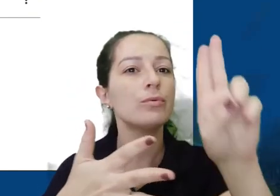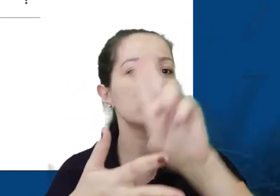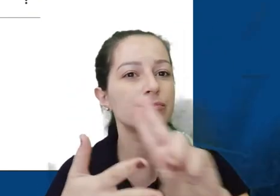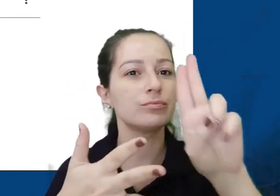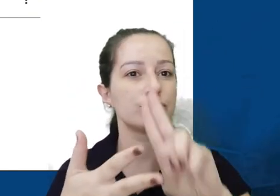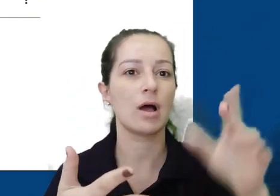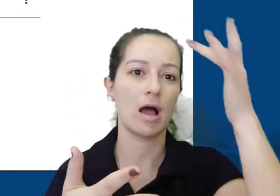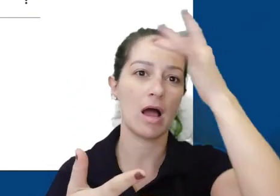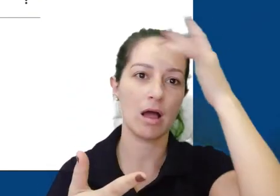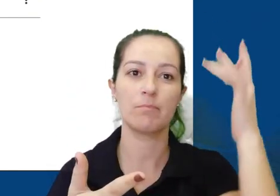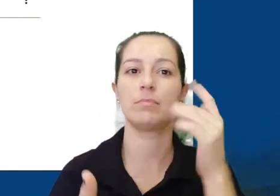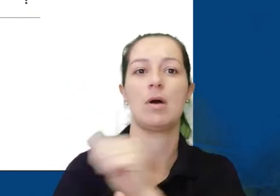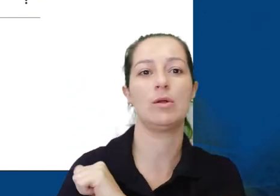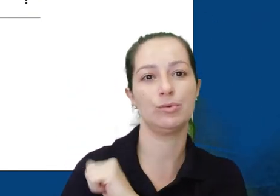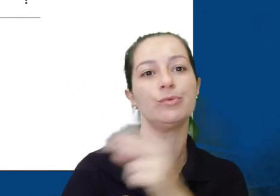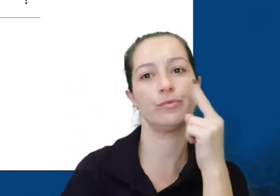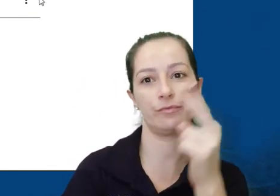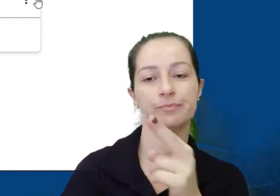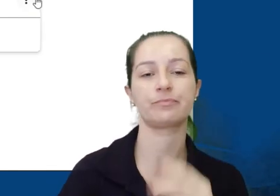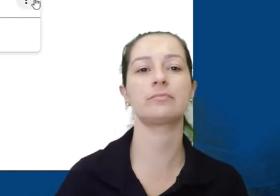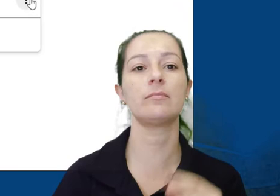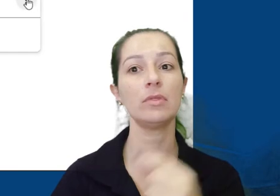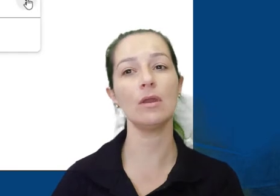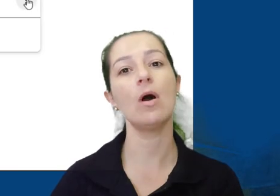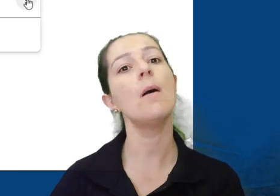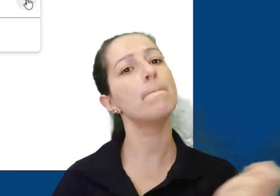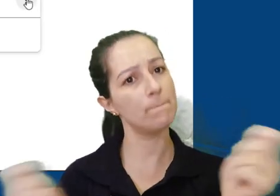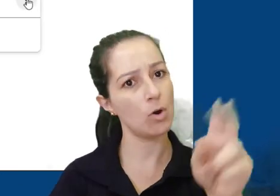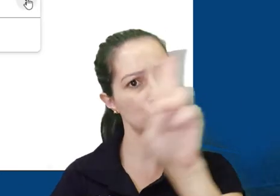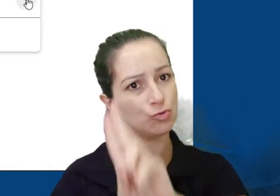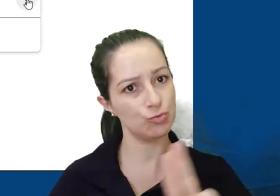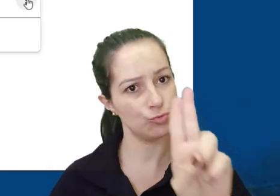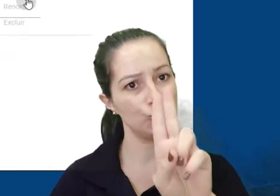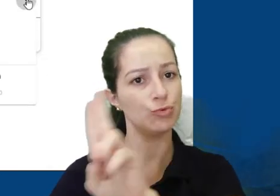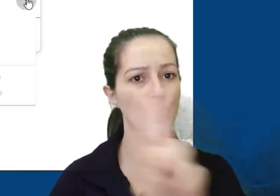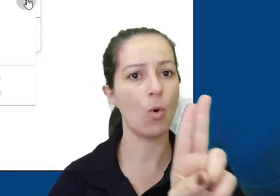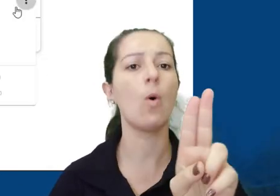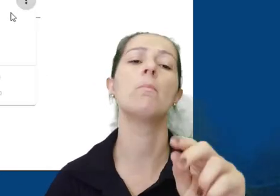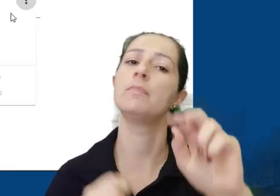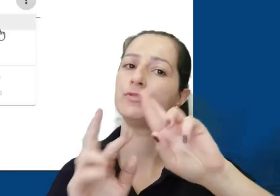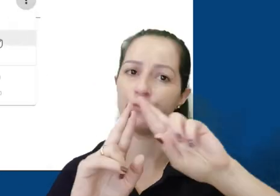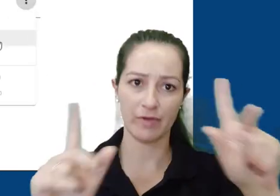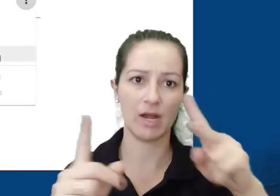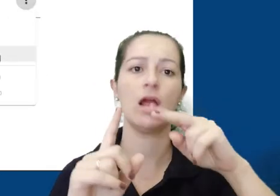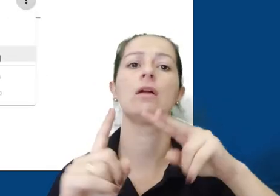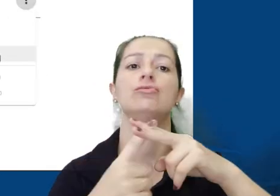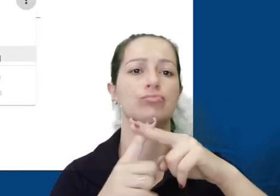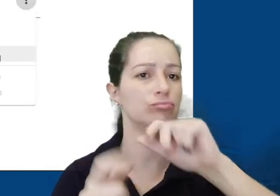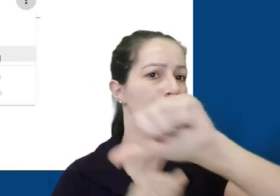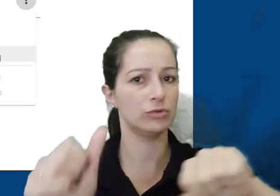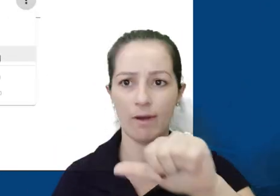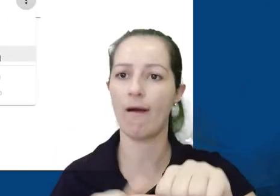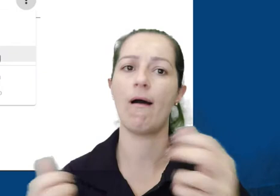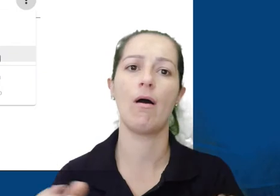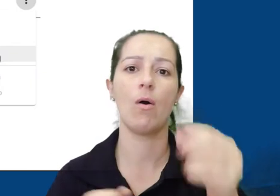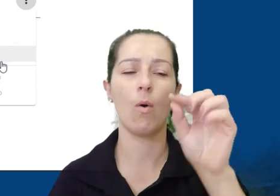povoados ainda que não abre atividades vocês podem clicar nos três pontinhos à direita do nome do tópico para renomeá-lo excluído copiar o